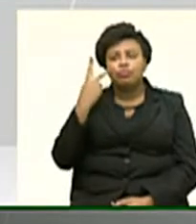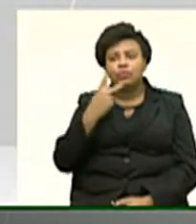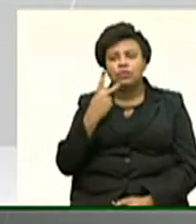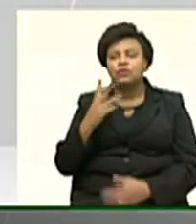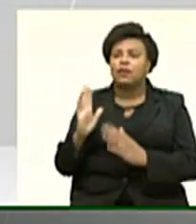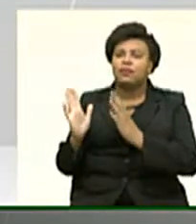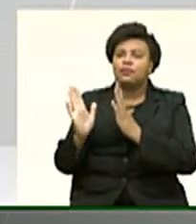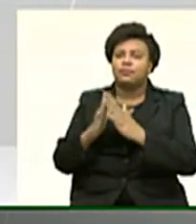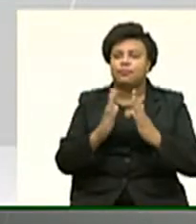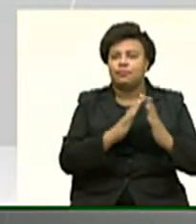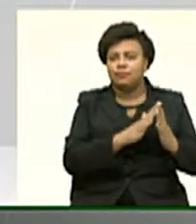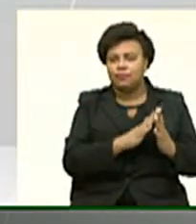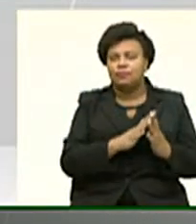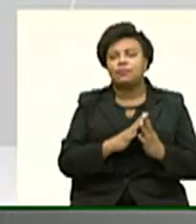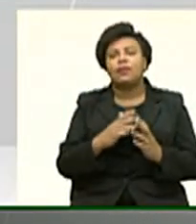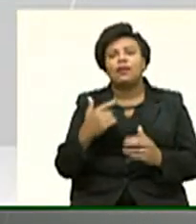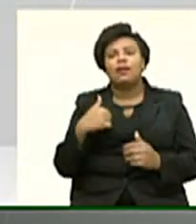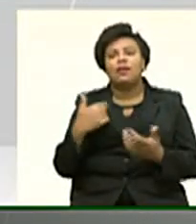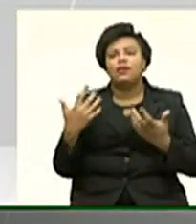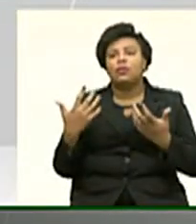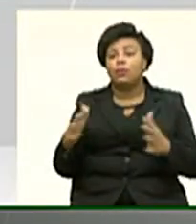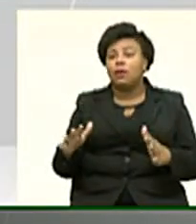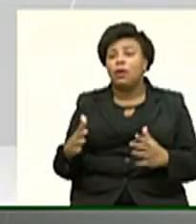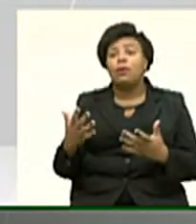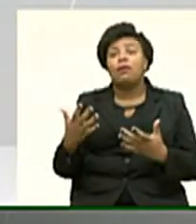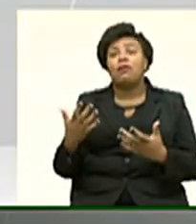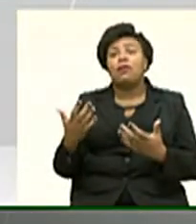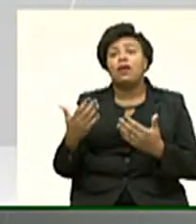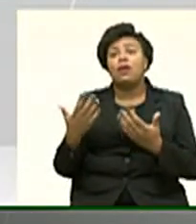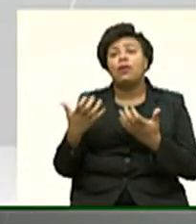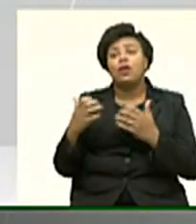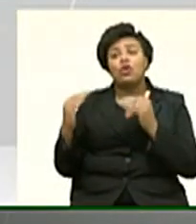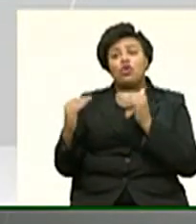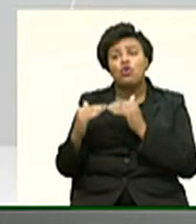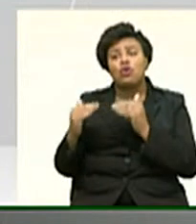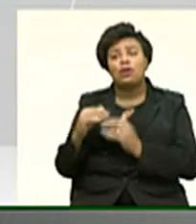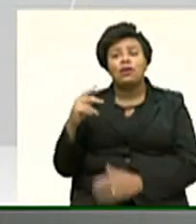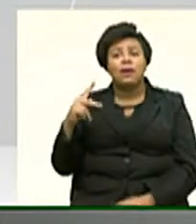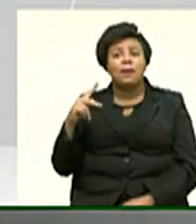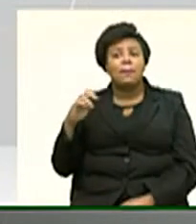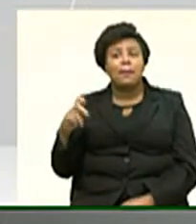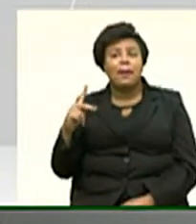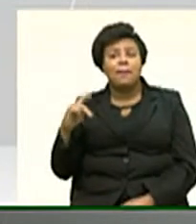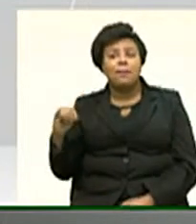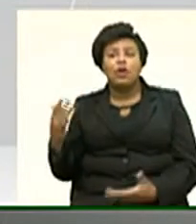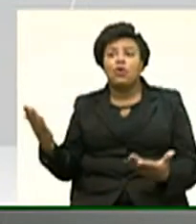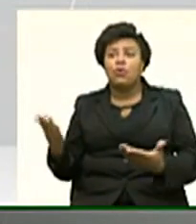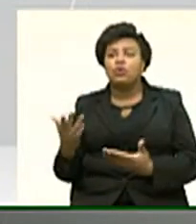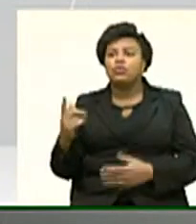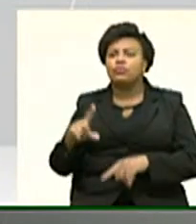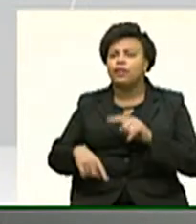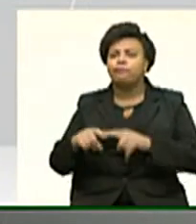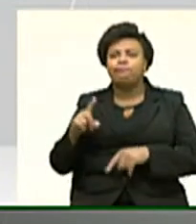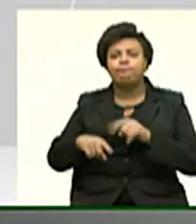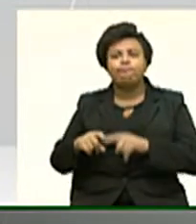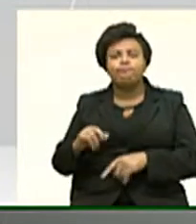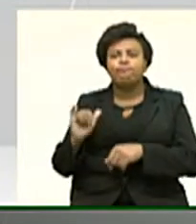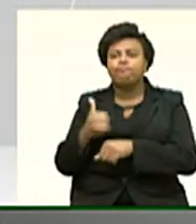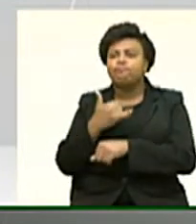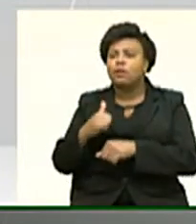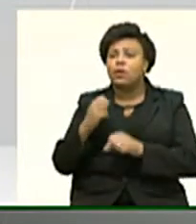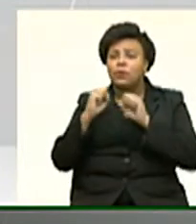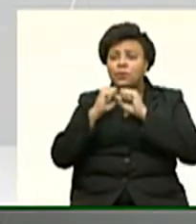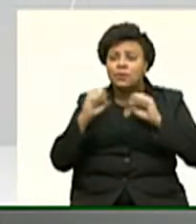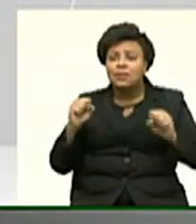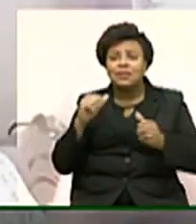de políticas habitacionais. Eu quero concordar com o Pepe, nós agora não temos instrumentos, o